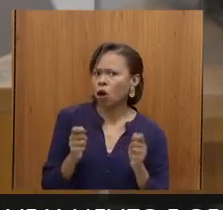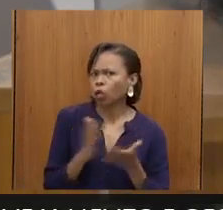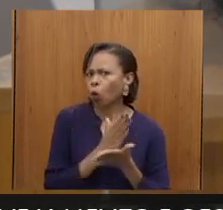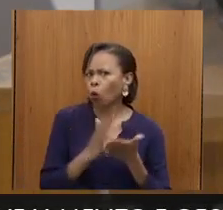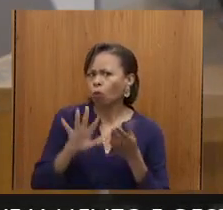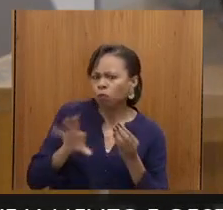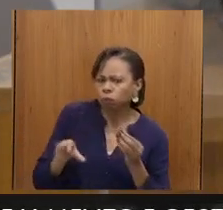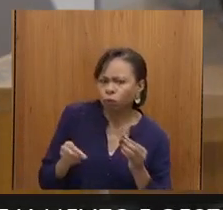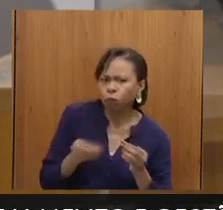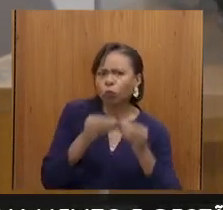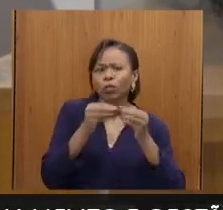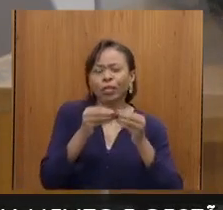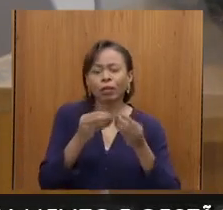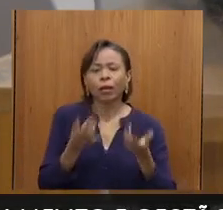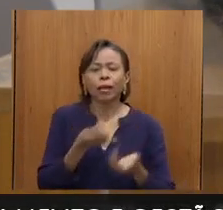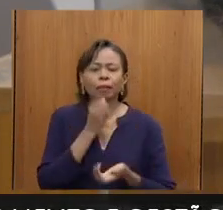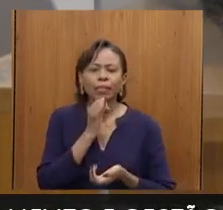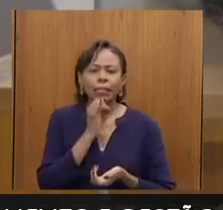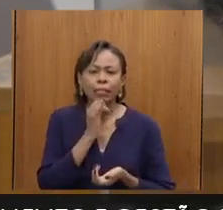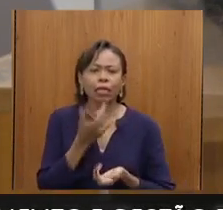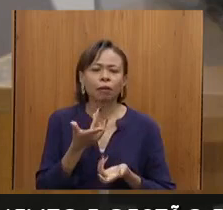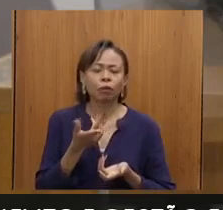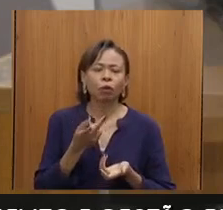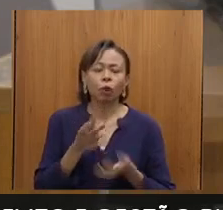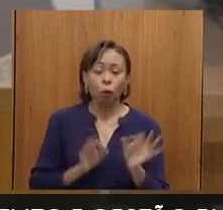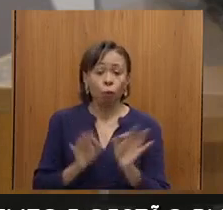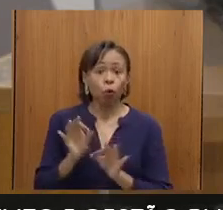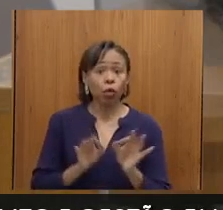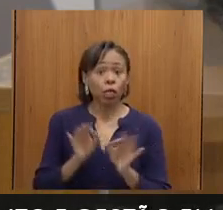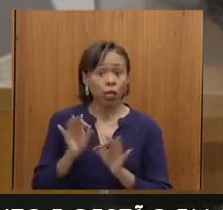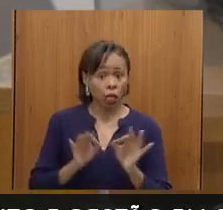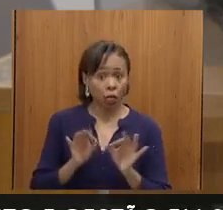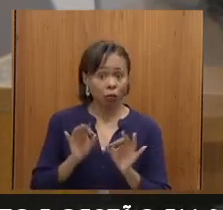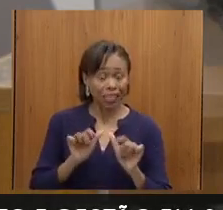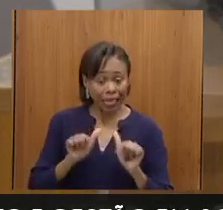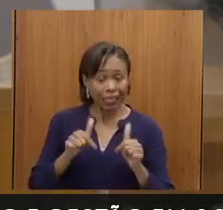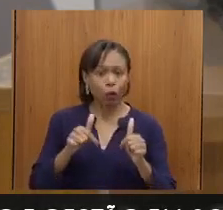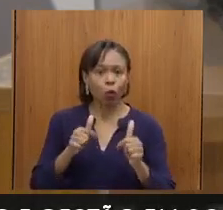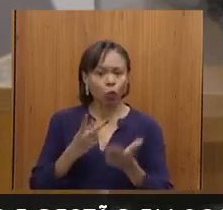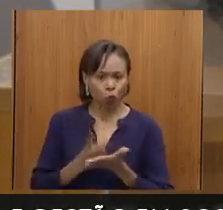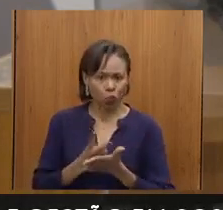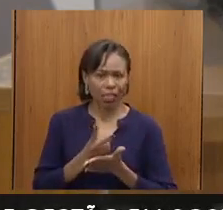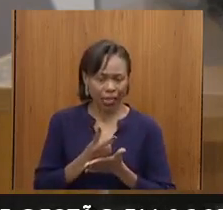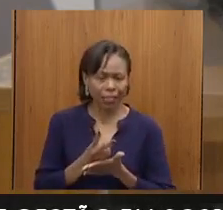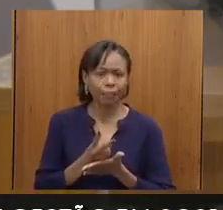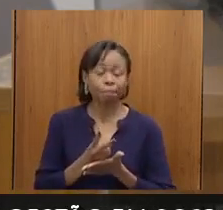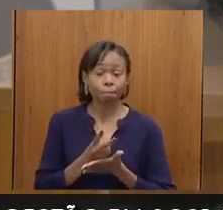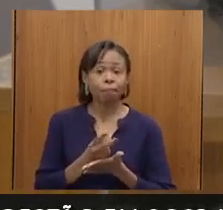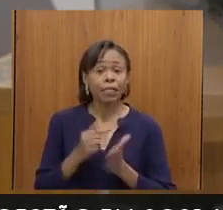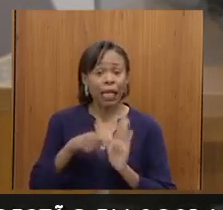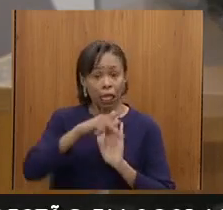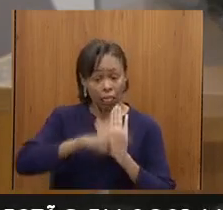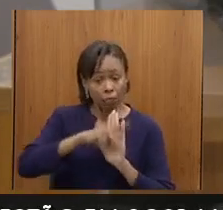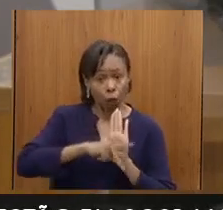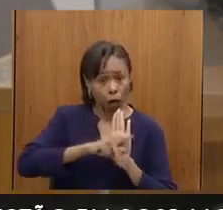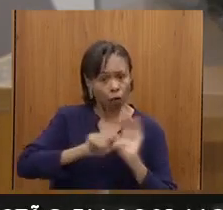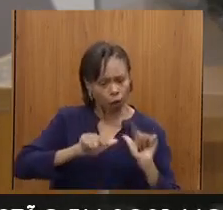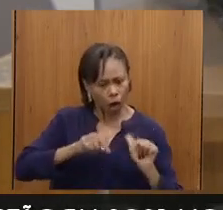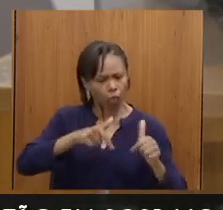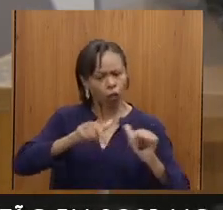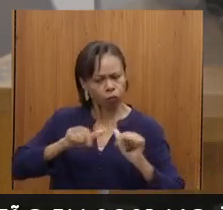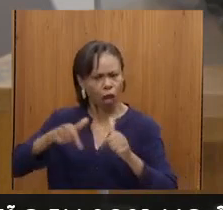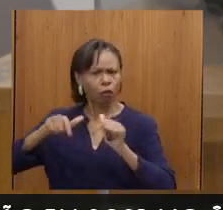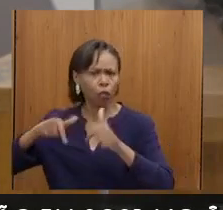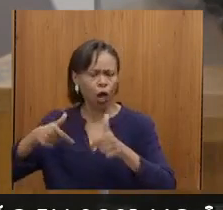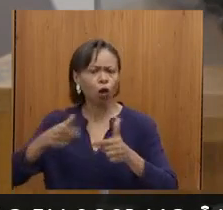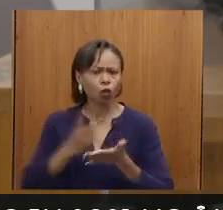exemplo dos programas de ação continuada, deputado, os programas de ação continuada é possível iniciar